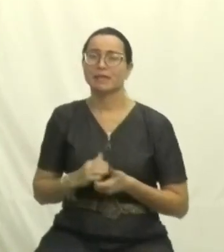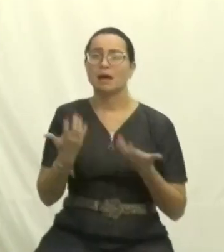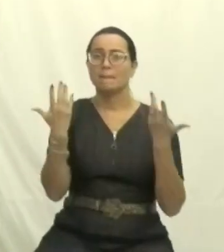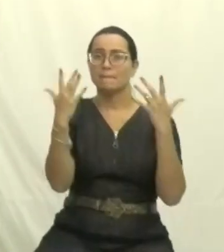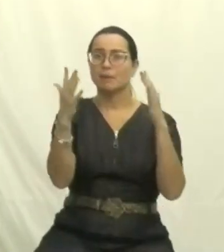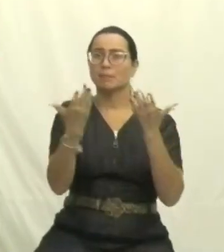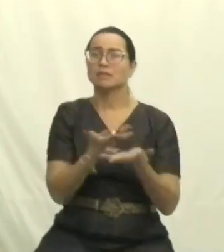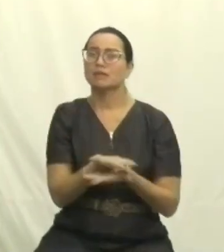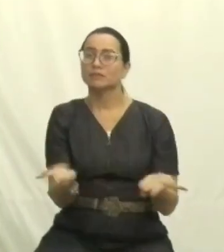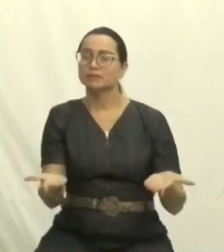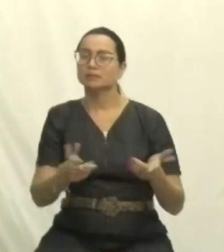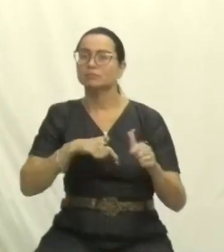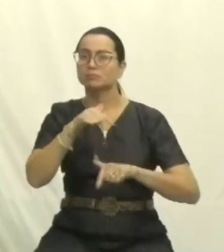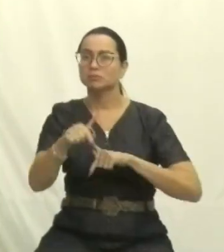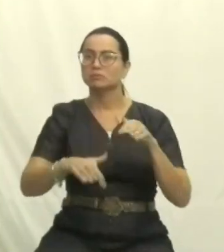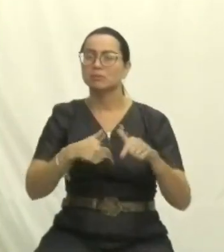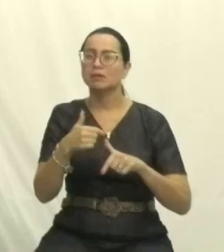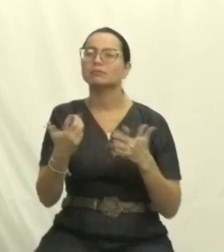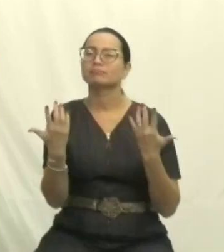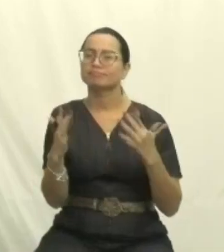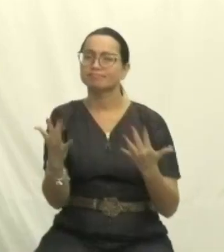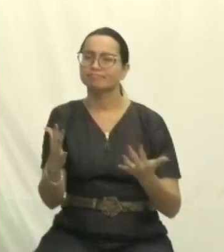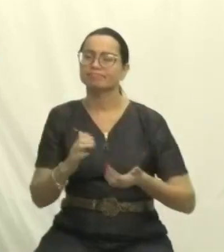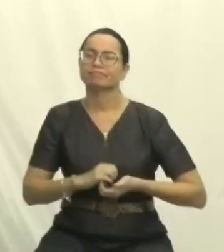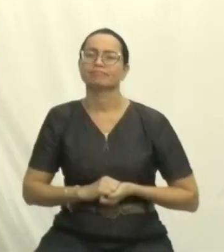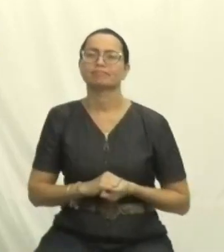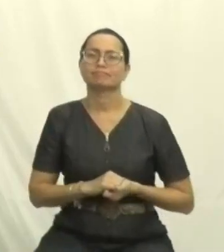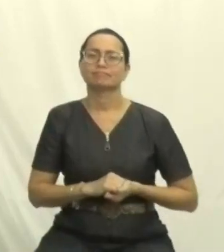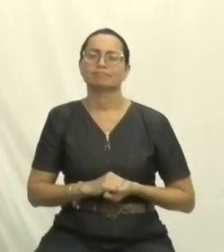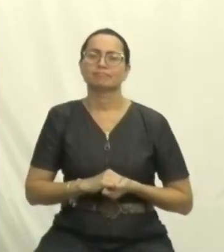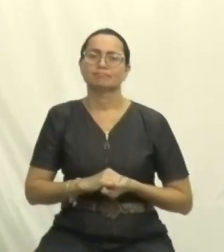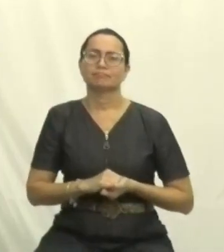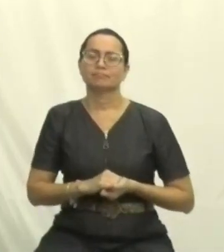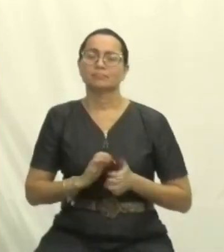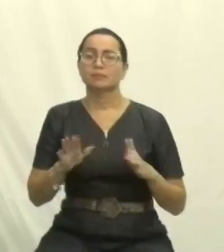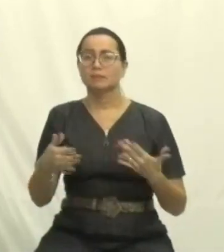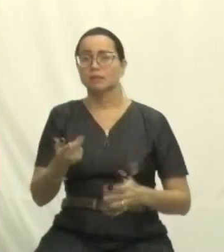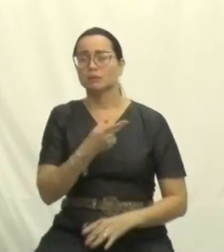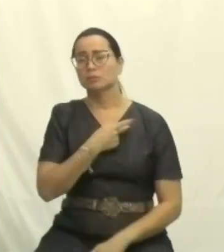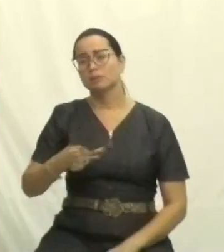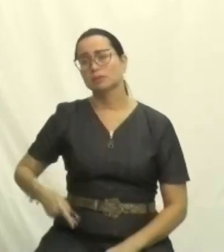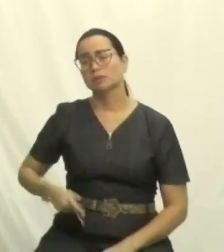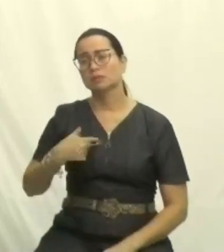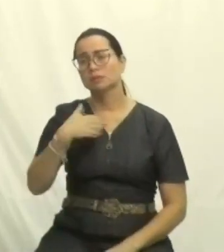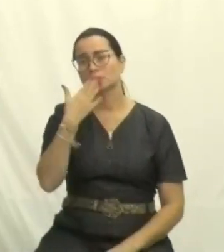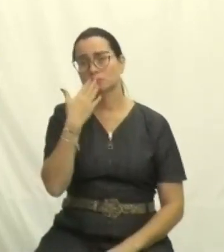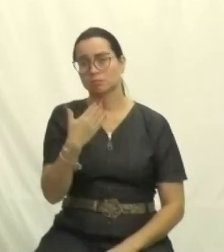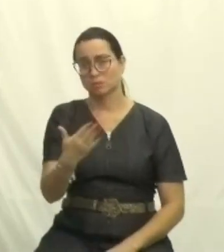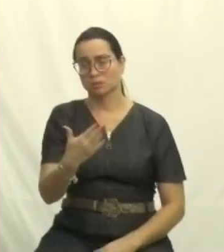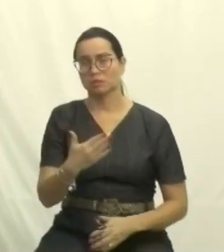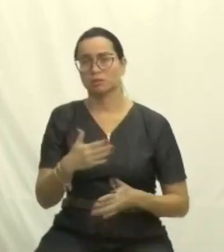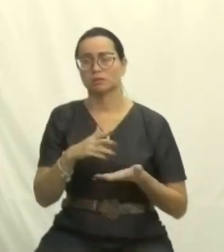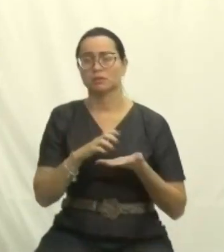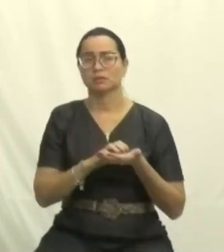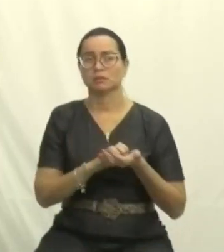parabenizar pelo trabalho feito em nosso município e na região. Senhor presidente, fiz esse requerimento, fui